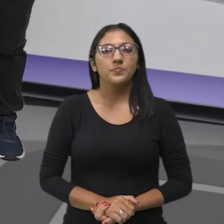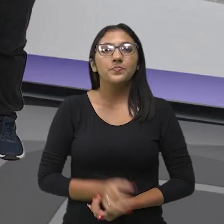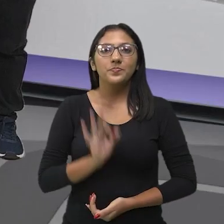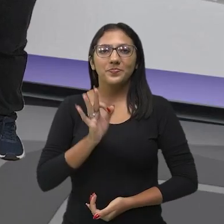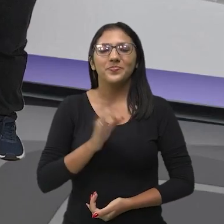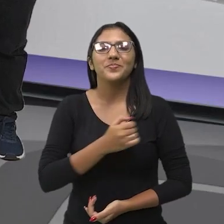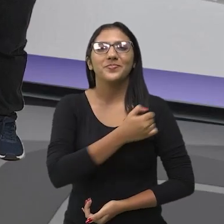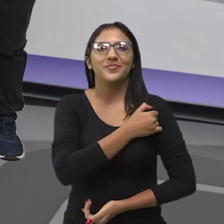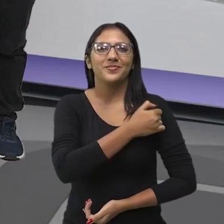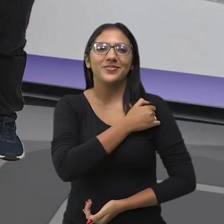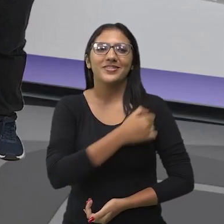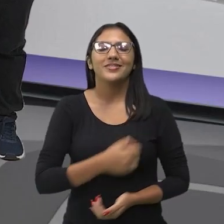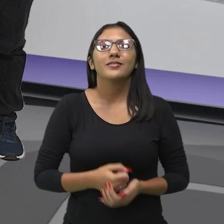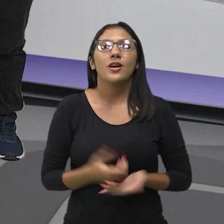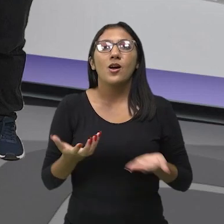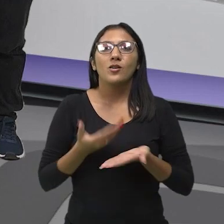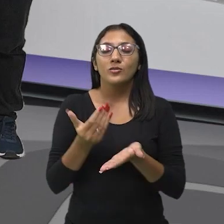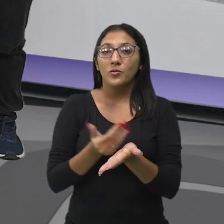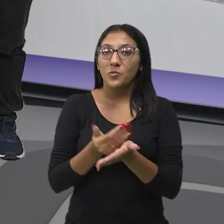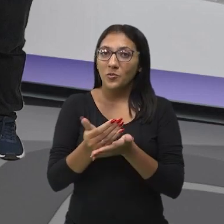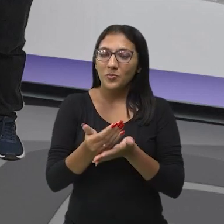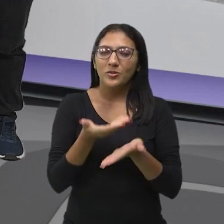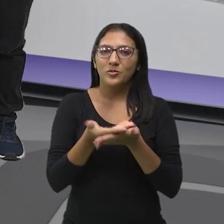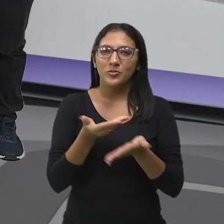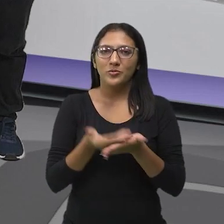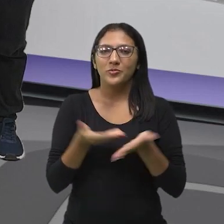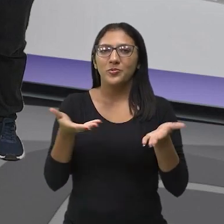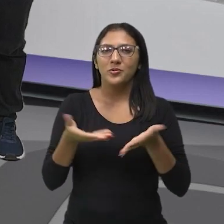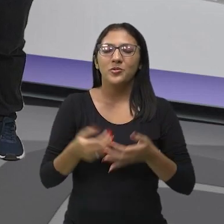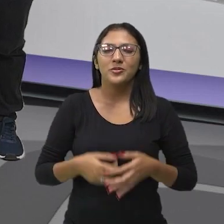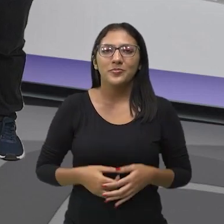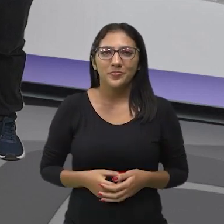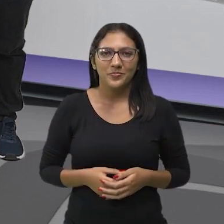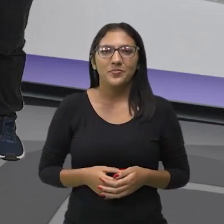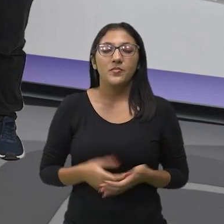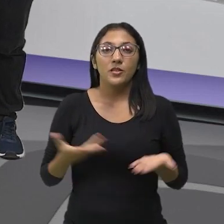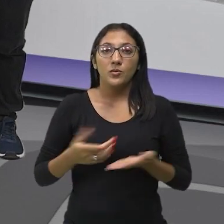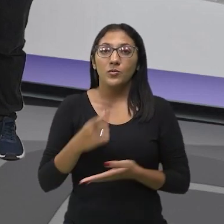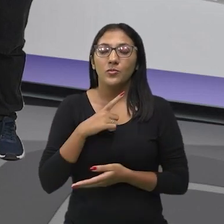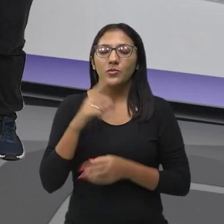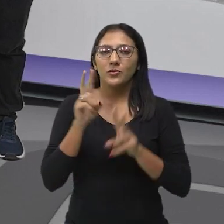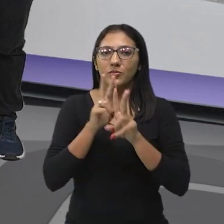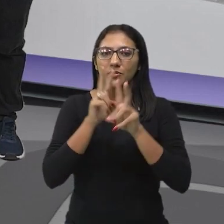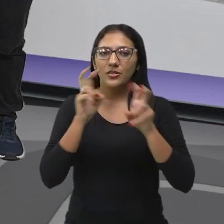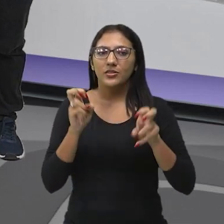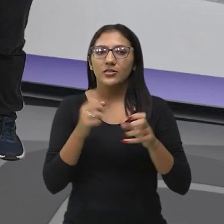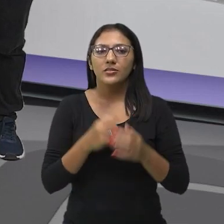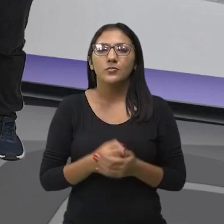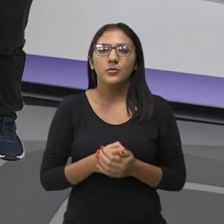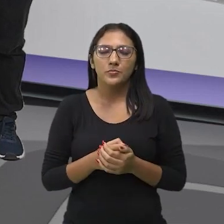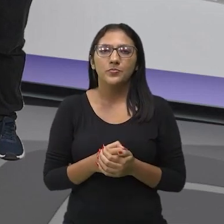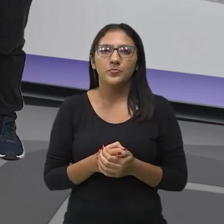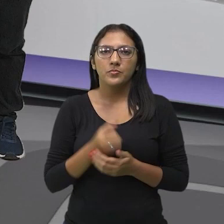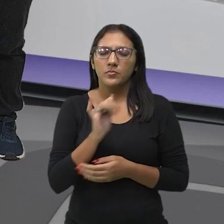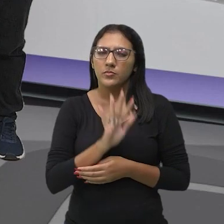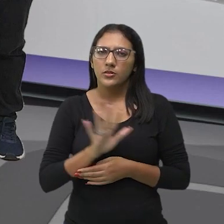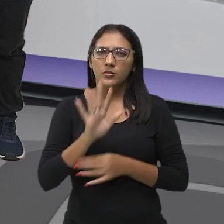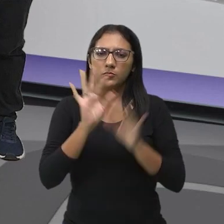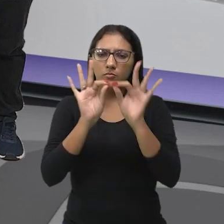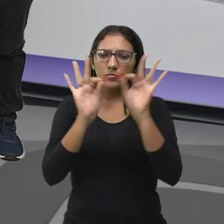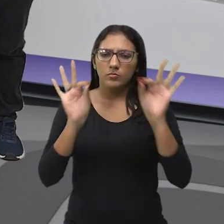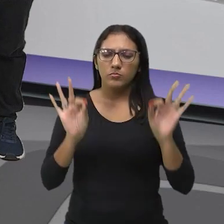Muito bem, alunos, dando início aqui à nossa aula de hoje. Hoje vamos falar de comprimento